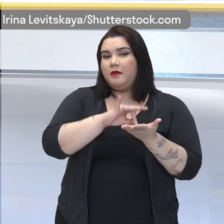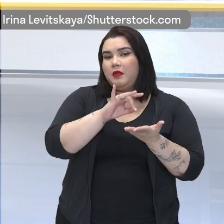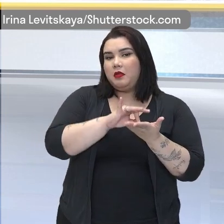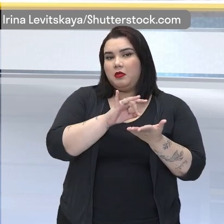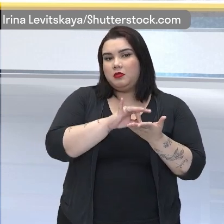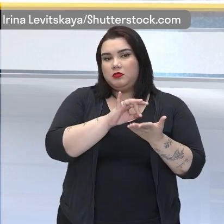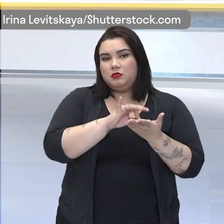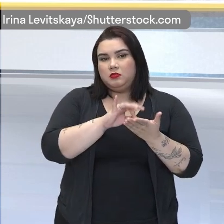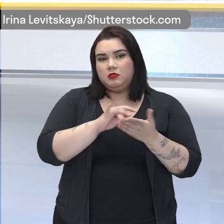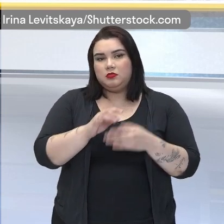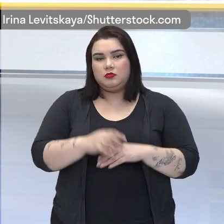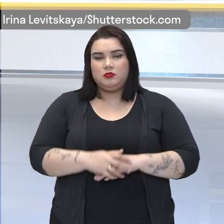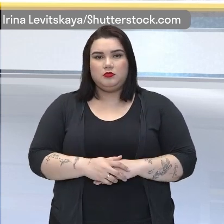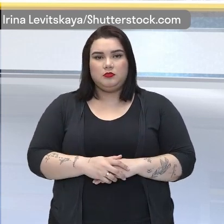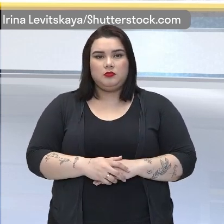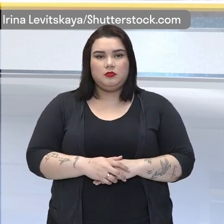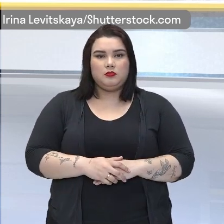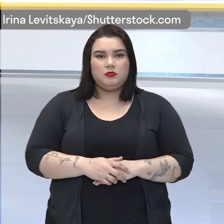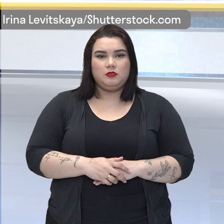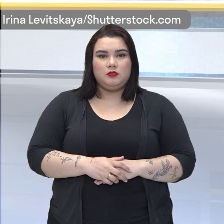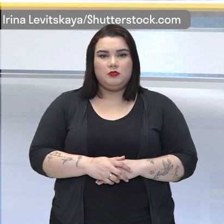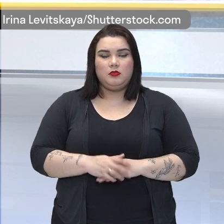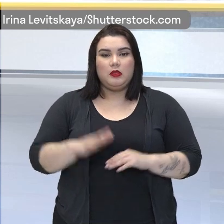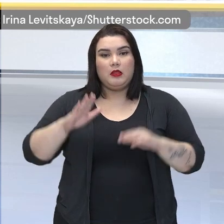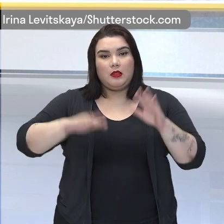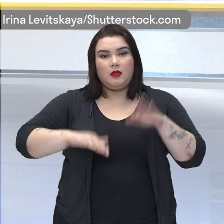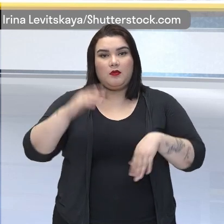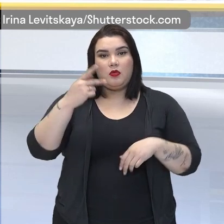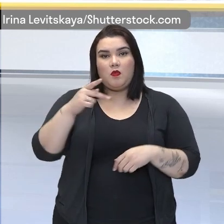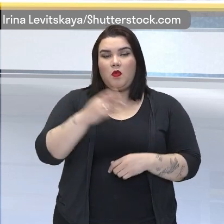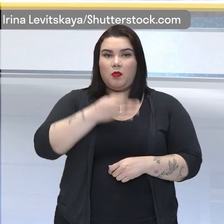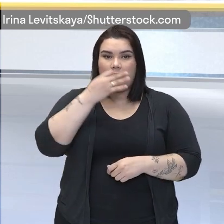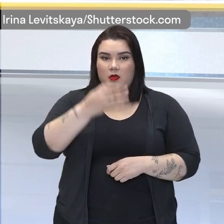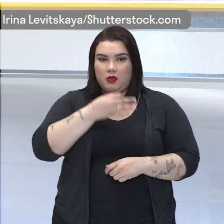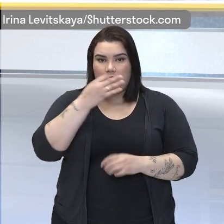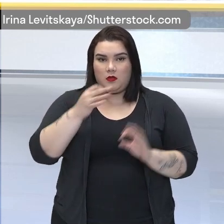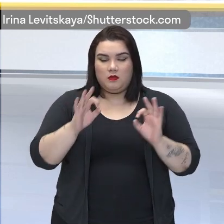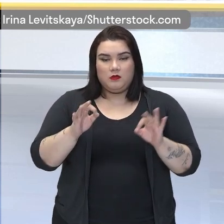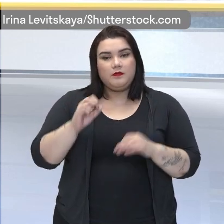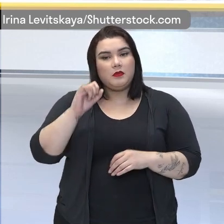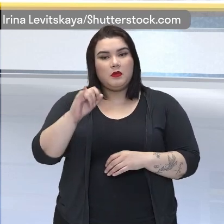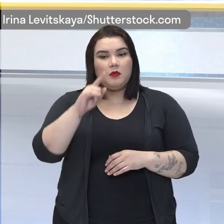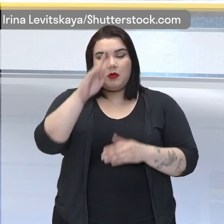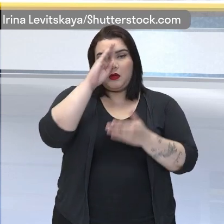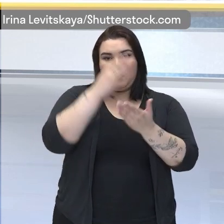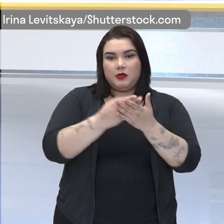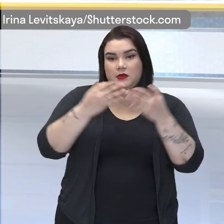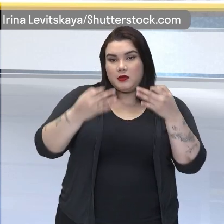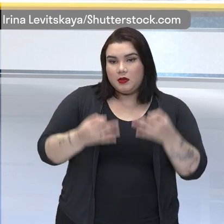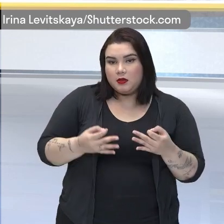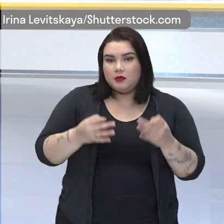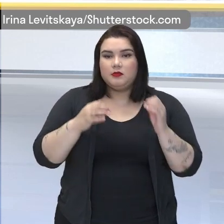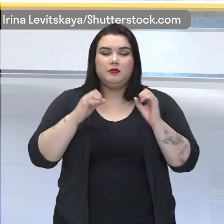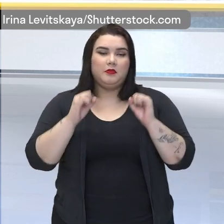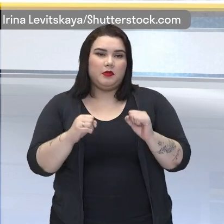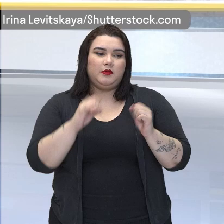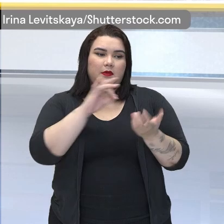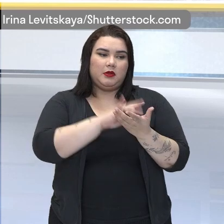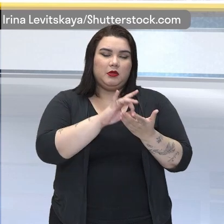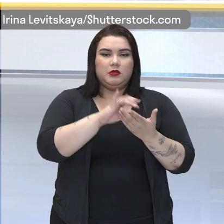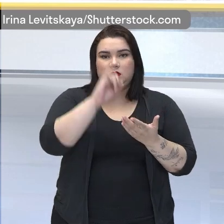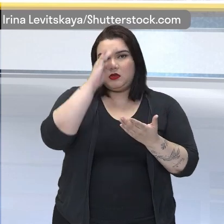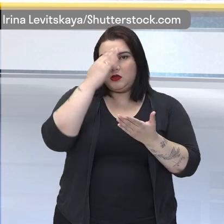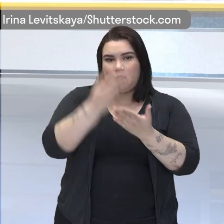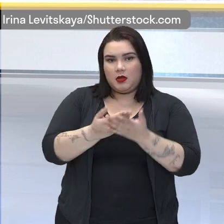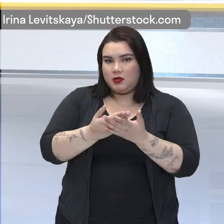não é? Ou é verdade, certo? Então depende do seu ponto de vista, não é? Se você acredita que é certo, ela é verdadeira. Se você não acredita, então